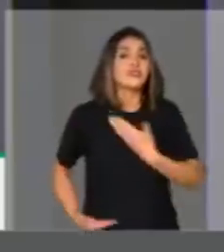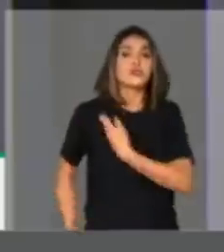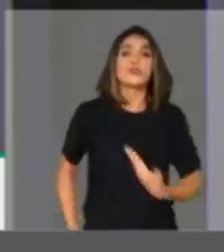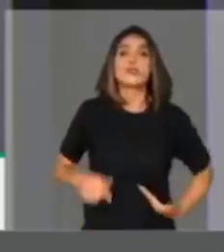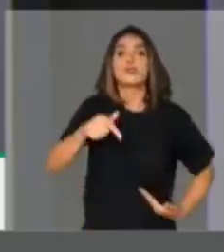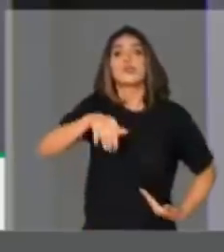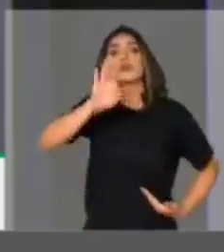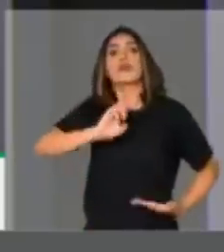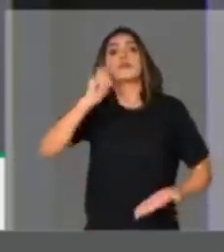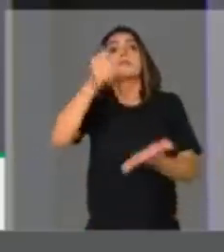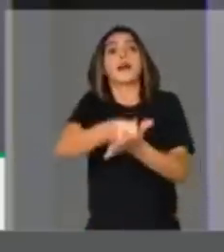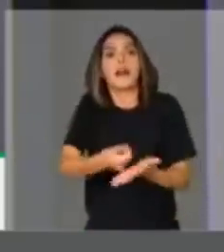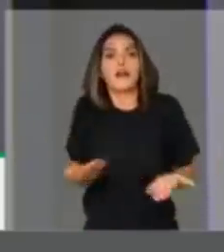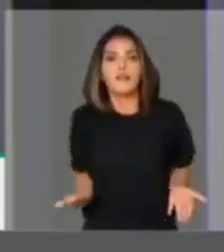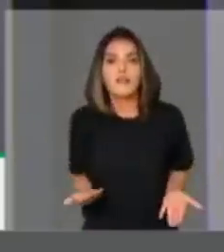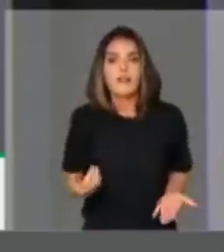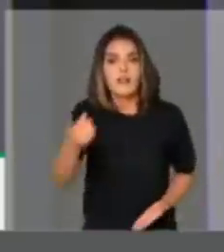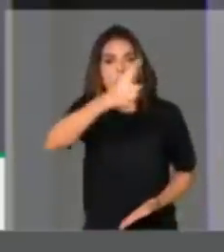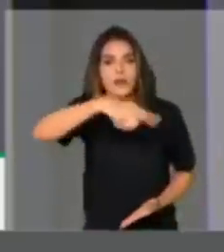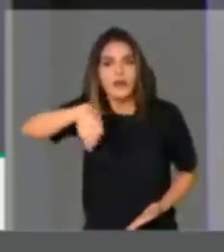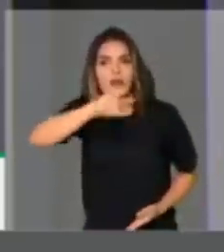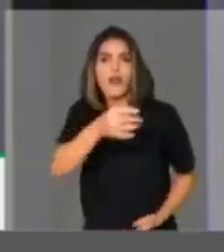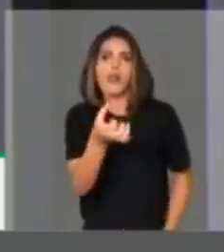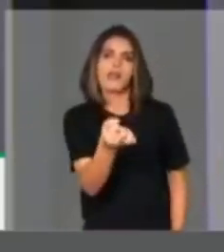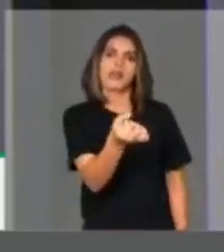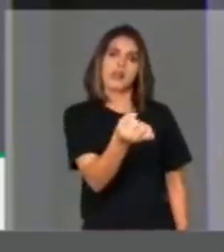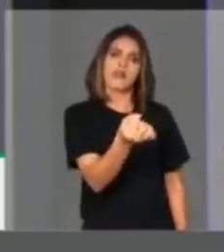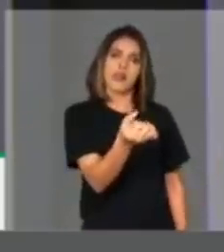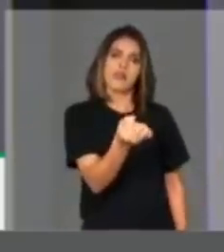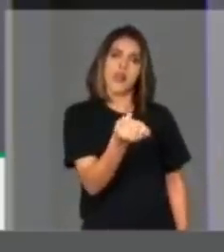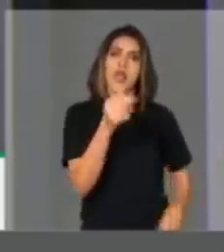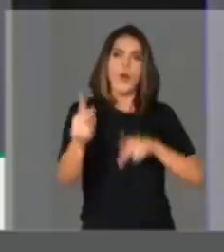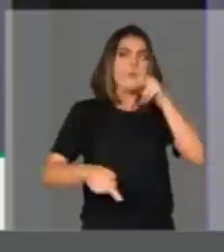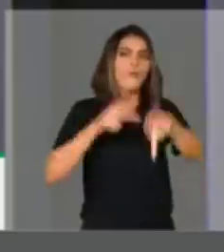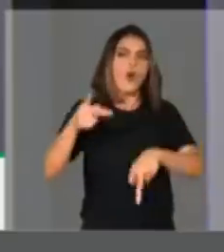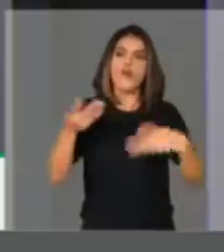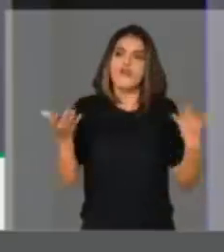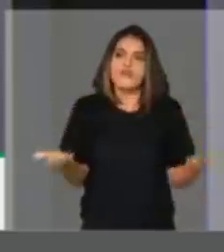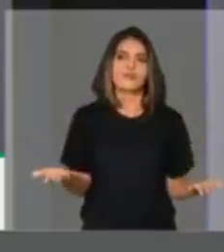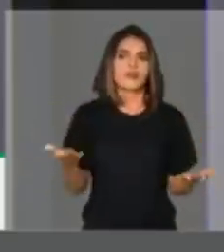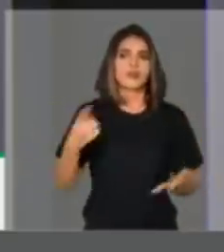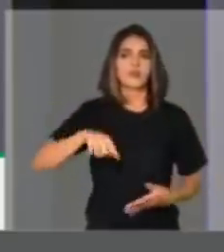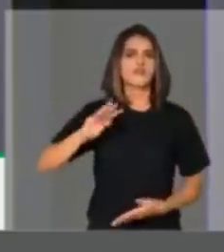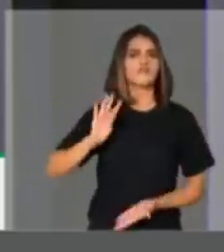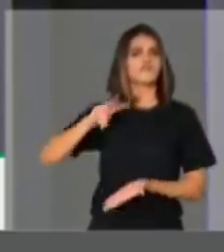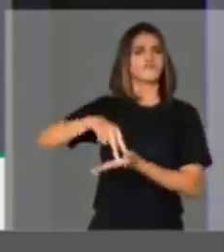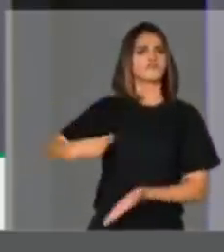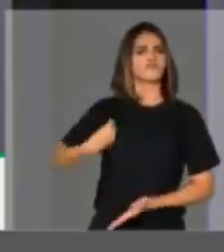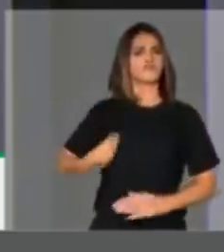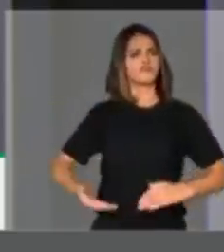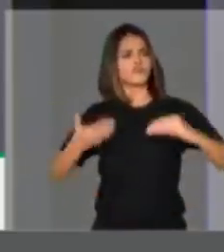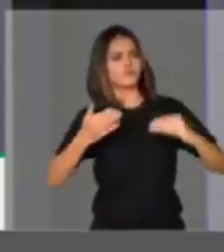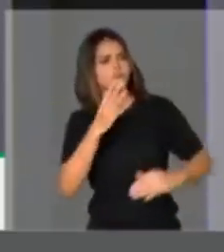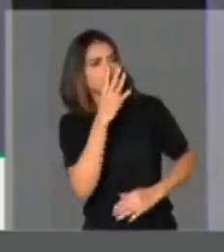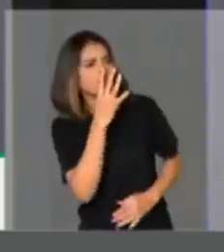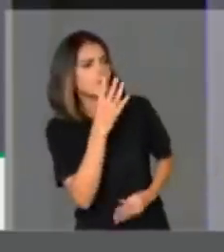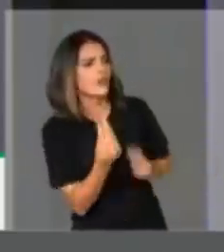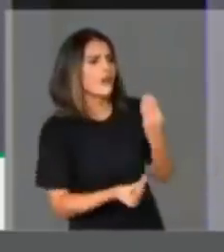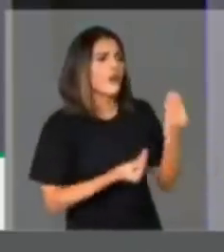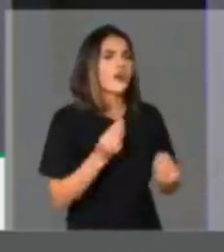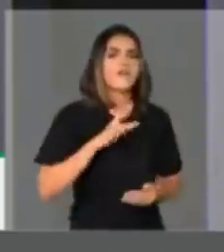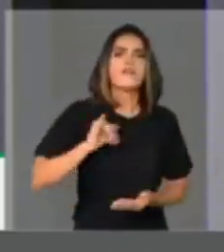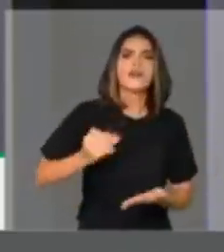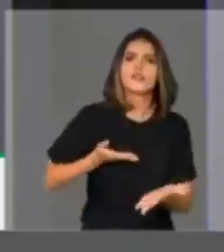conta desse país se acovarda, não aparece aqui na Câmara dos Deputados ou no Congresso Nacional para defender